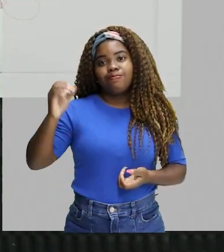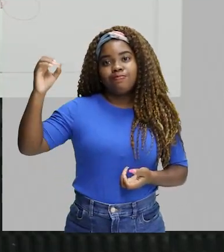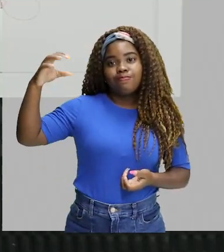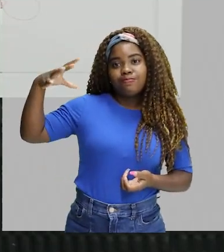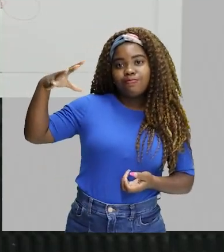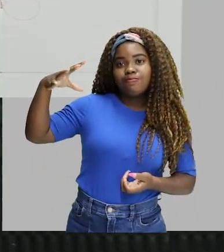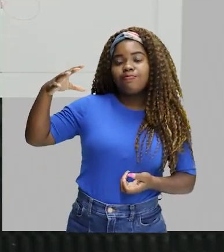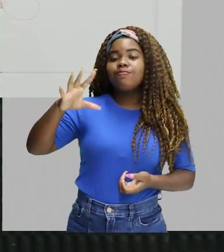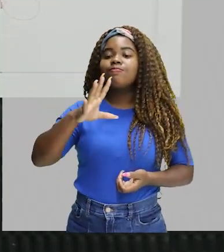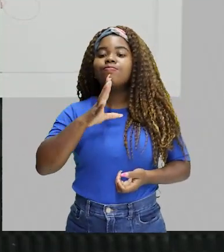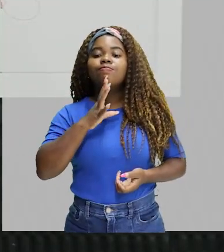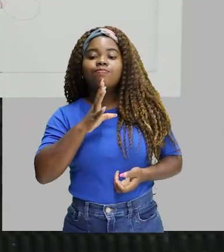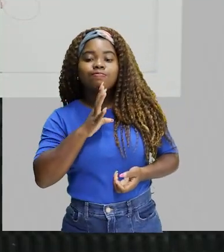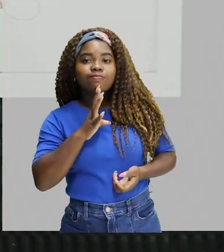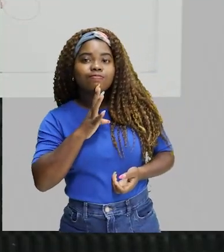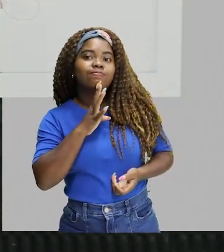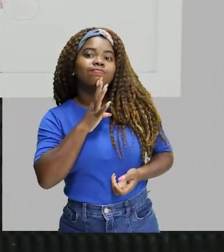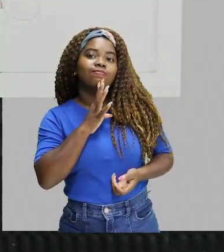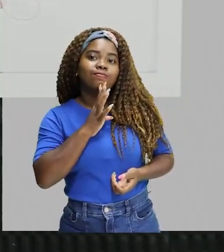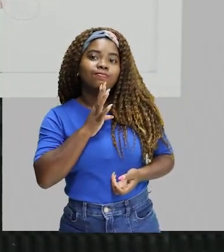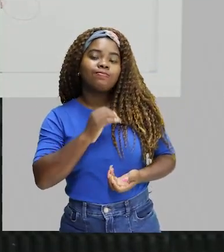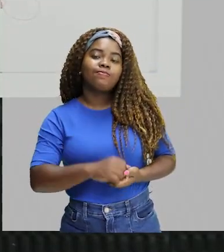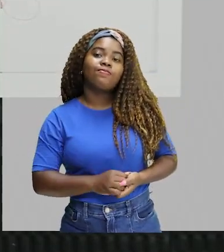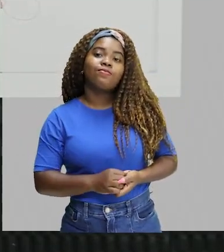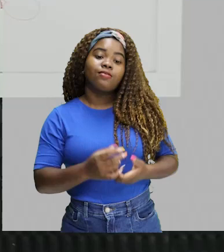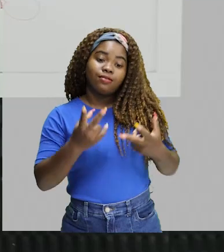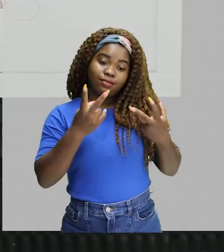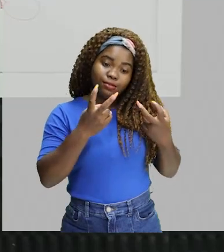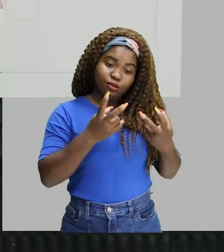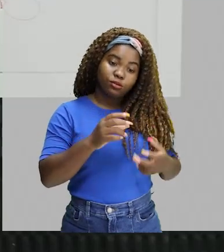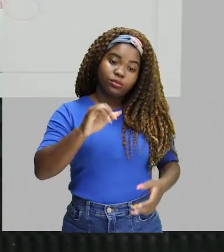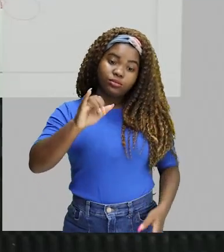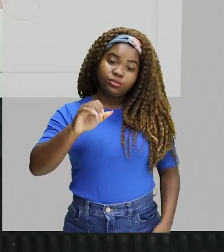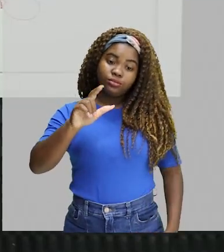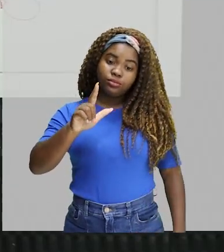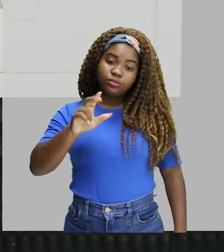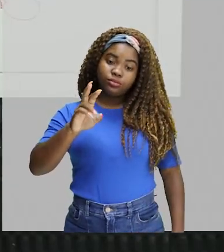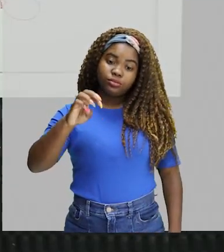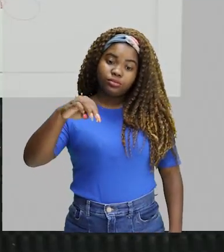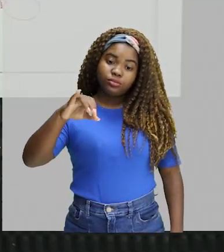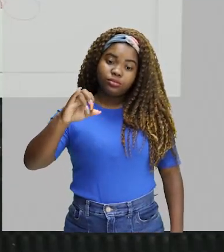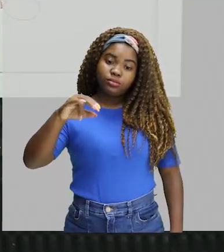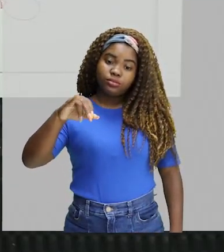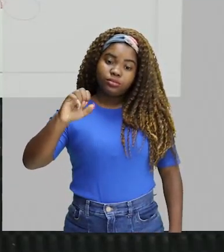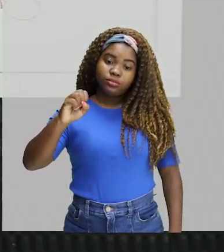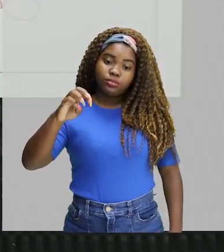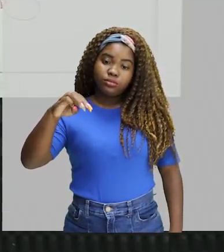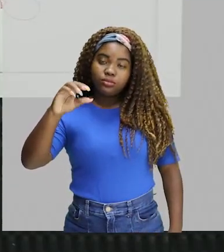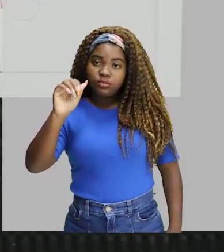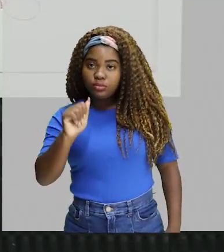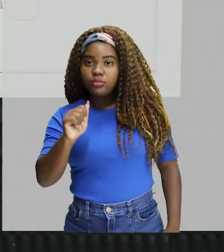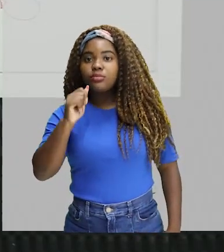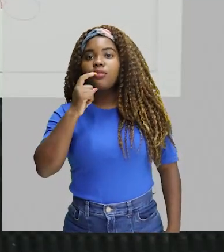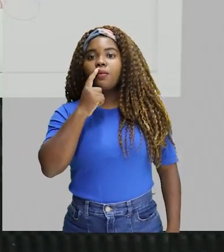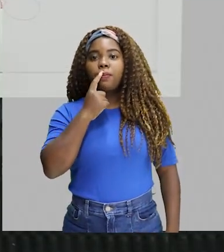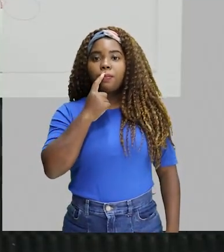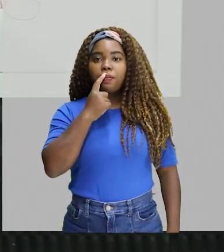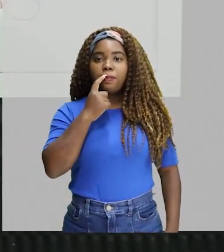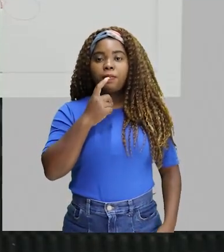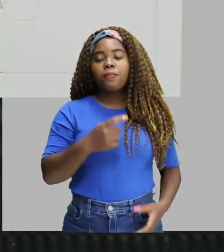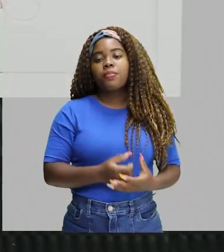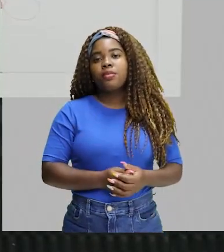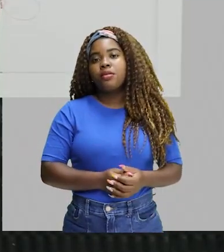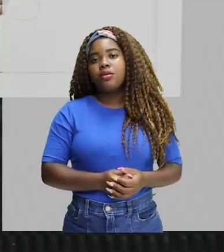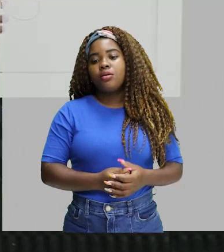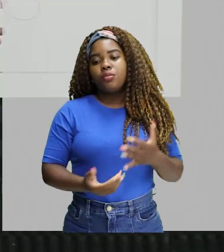o conhecimento. Você vê que até no iluminismo, o termo luz é comparar a Deus a razão. Se você pegar os